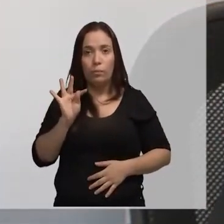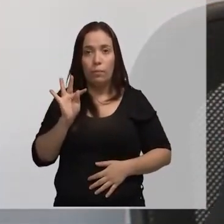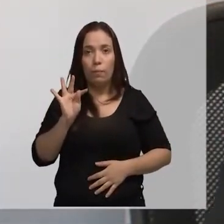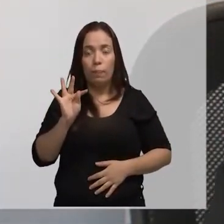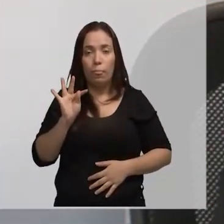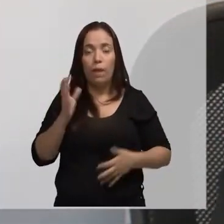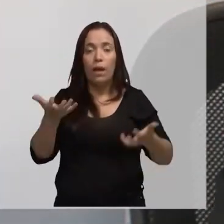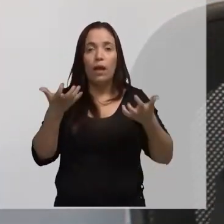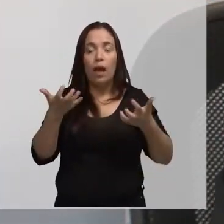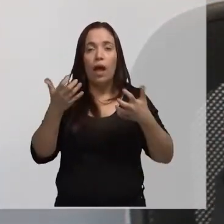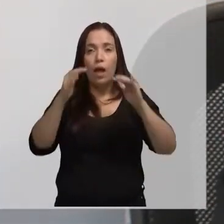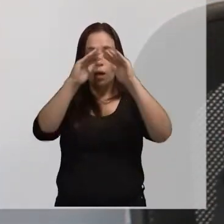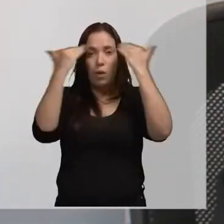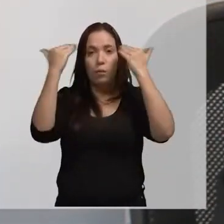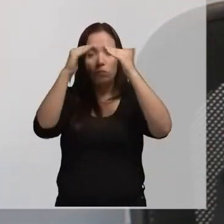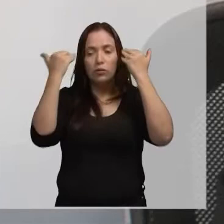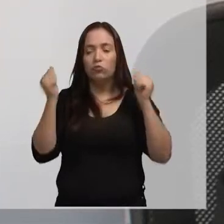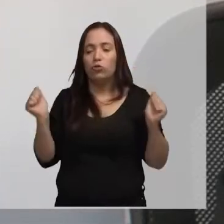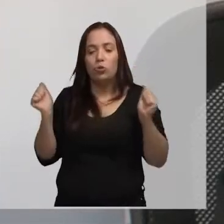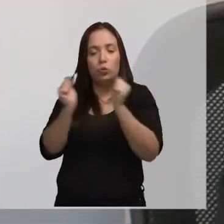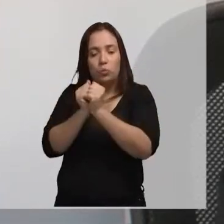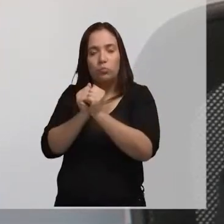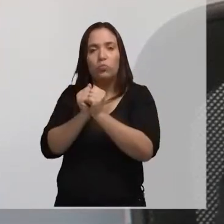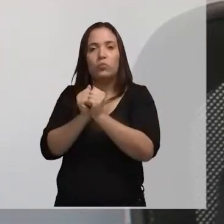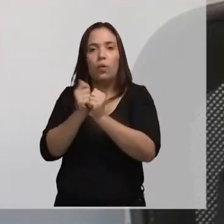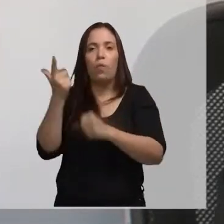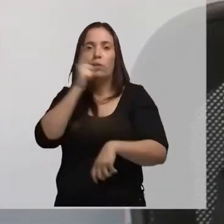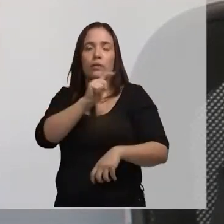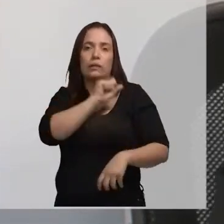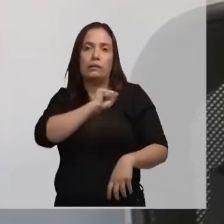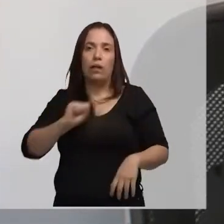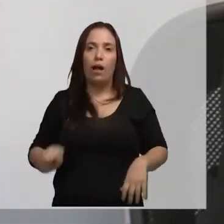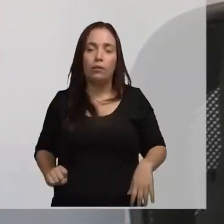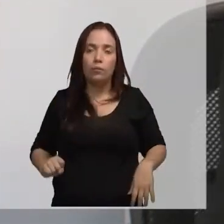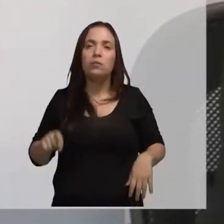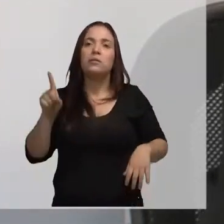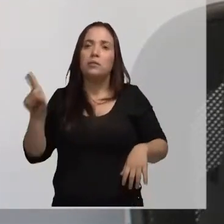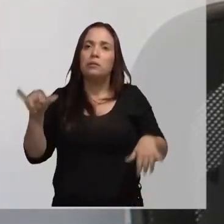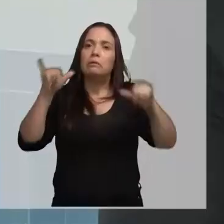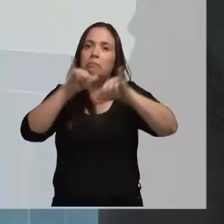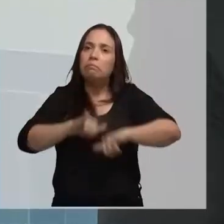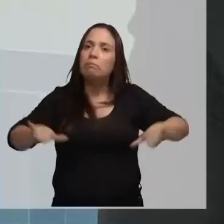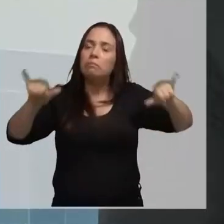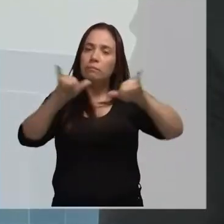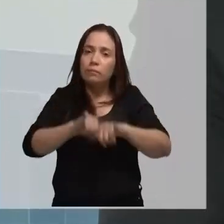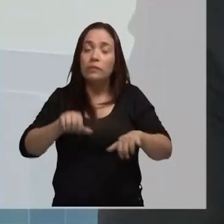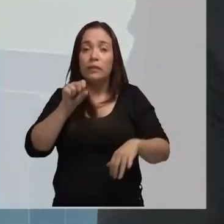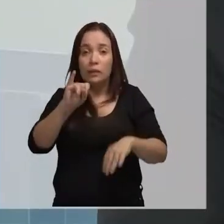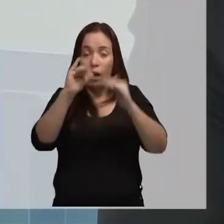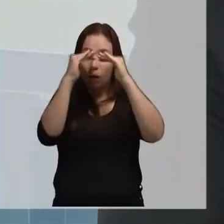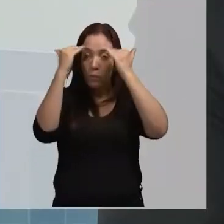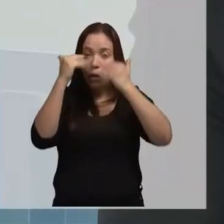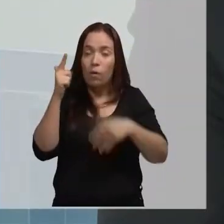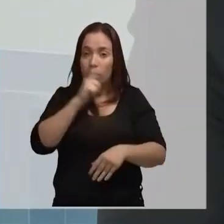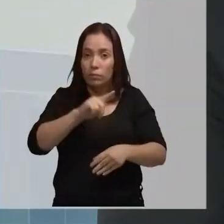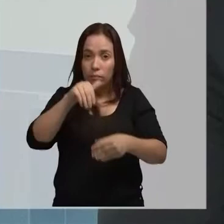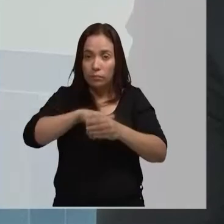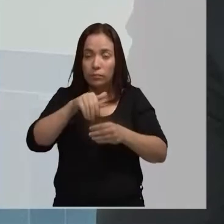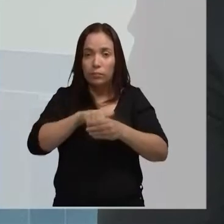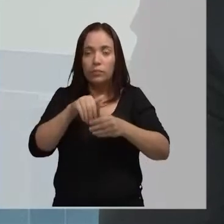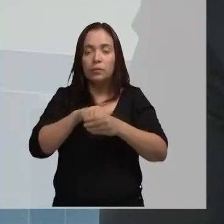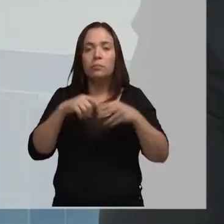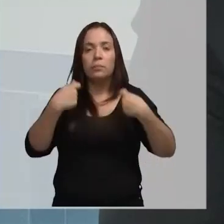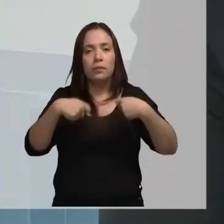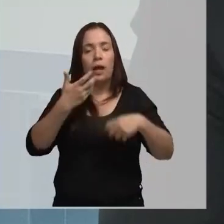O Eunício de Oliveira como um dos seus senadores. É muito forte. E se der certo e o Eunício for eleito, ele precisa ter